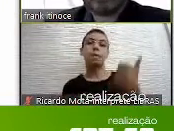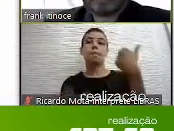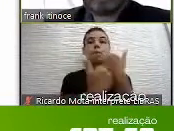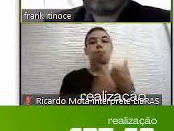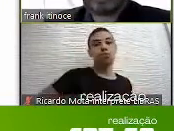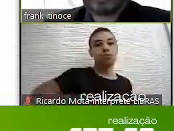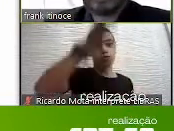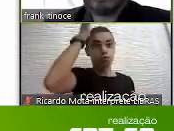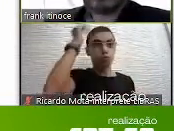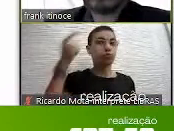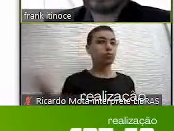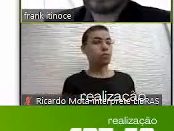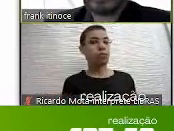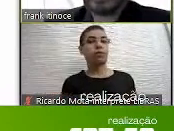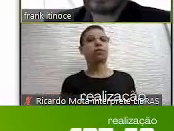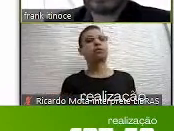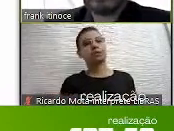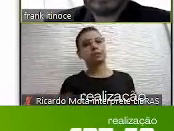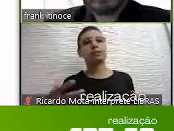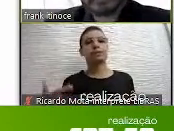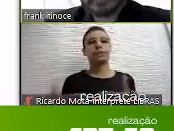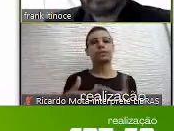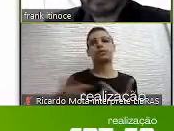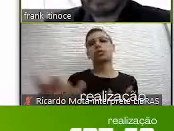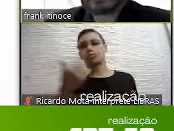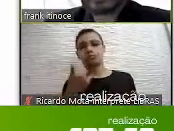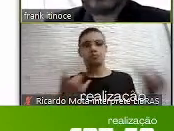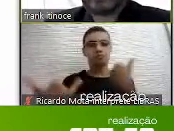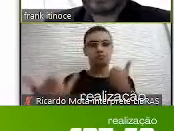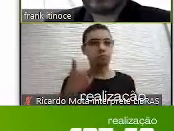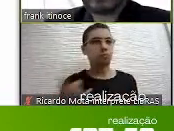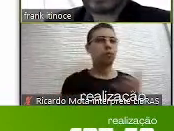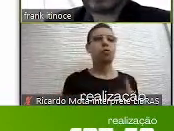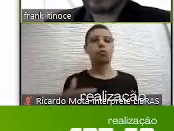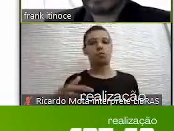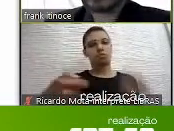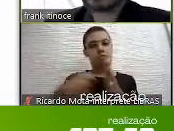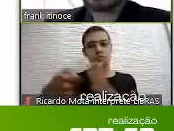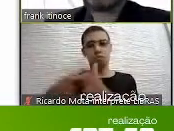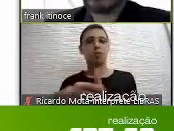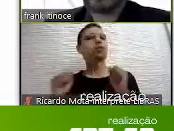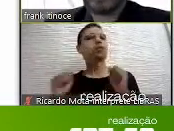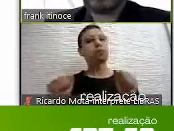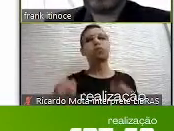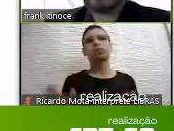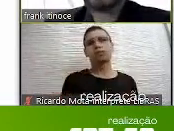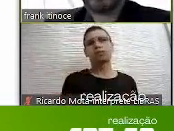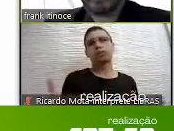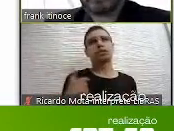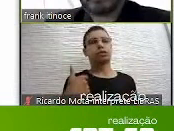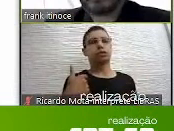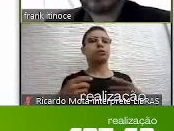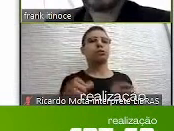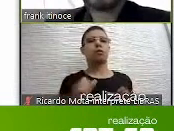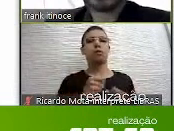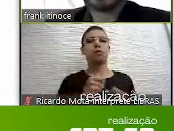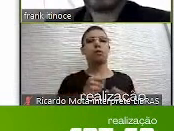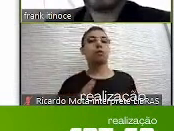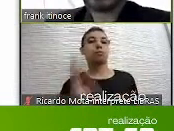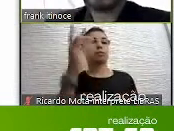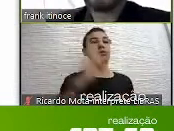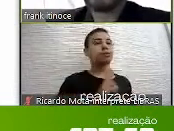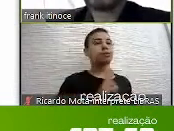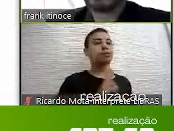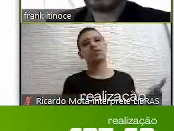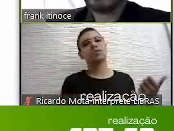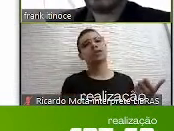um contato com a gente, algum tipo de explicação, se a gente puder, se tiver dentro do nosso alcance, a gente também vai, em apoio ao Corpo de Bombeiros, a gente também